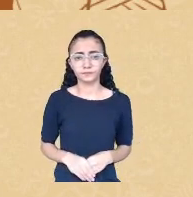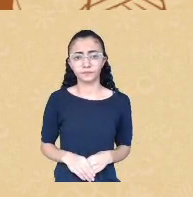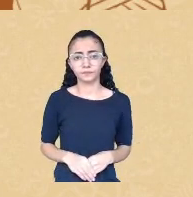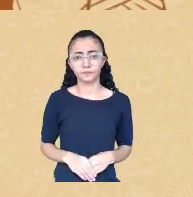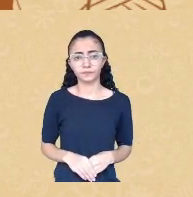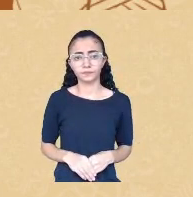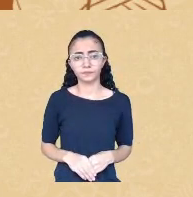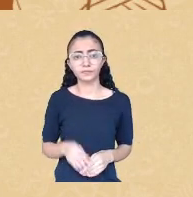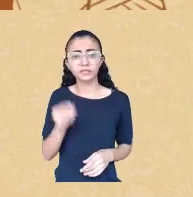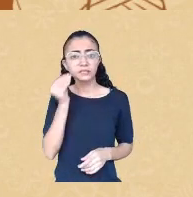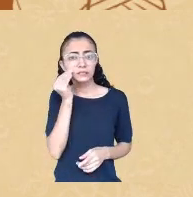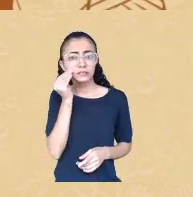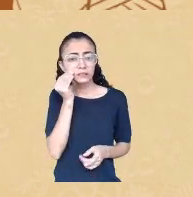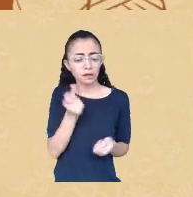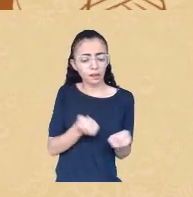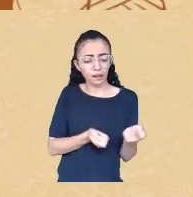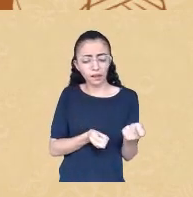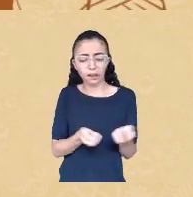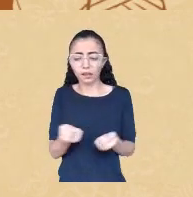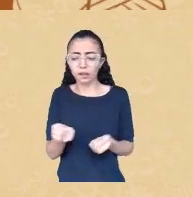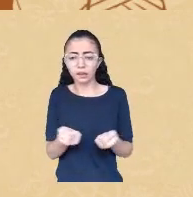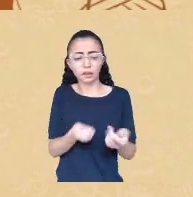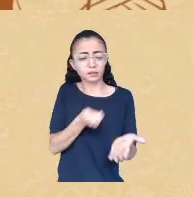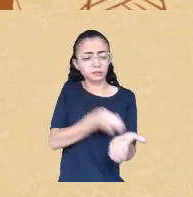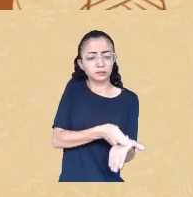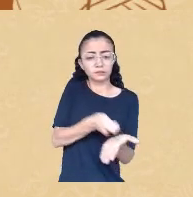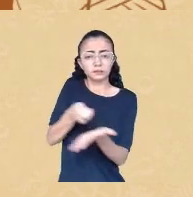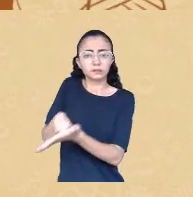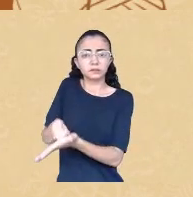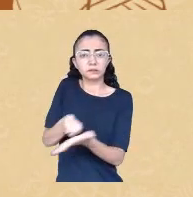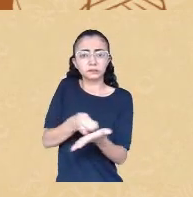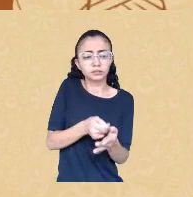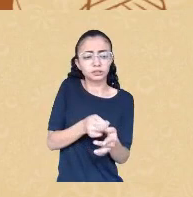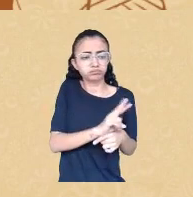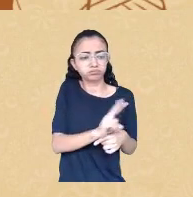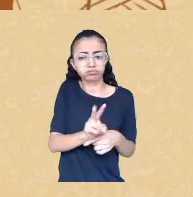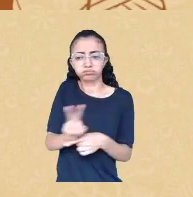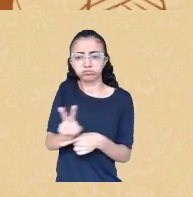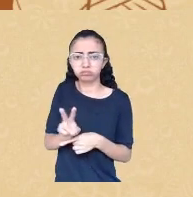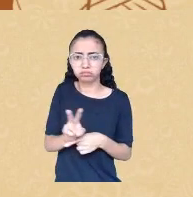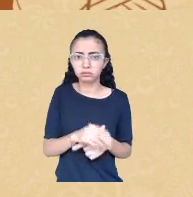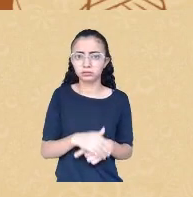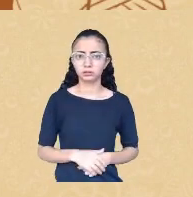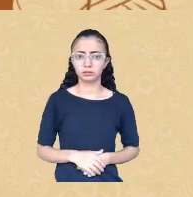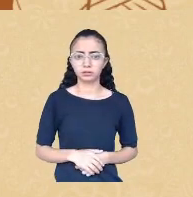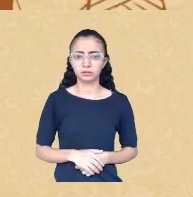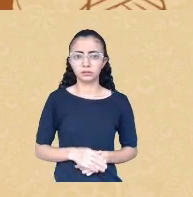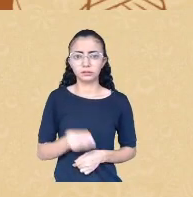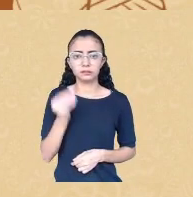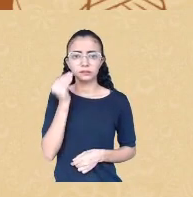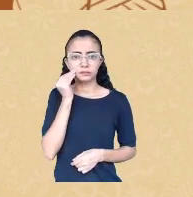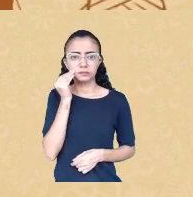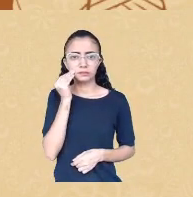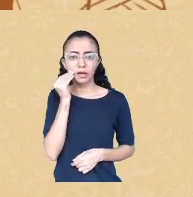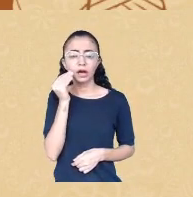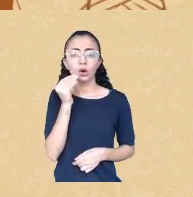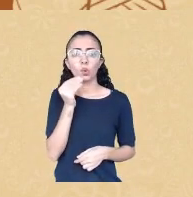disciplinar nessa lógica, né? Dos vigiados e de minimizar os custos dessa vigilância.